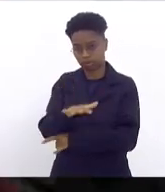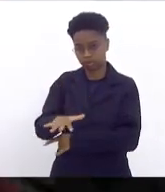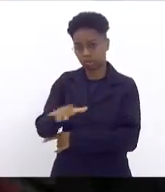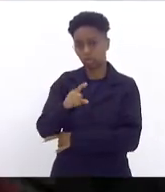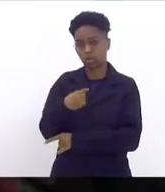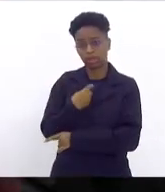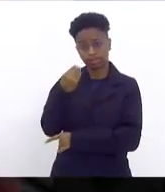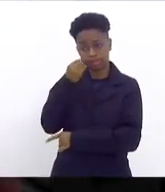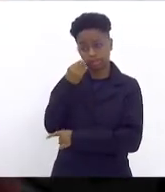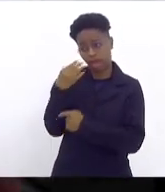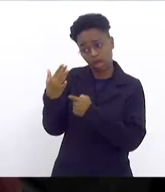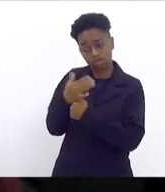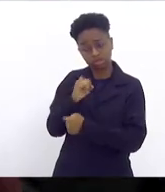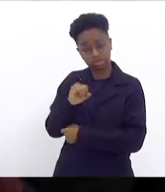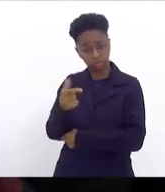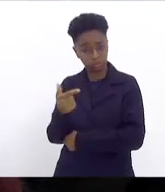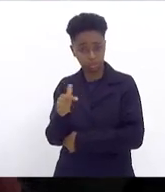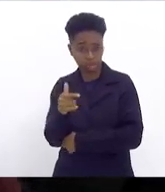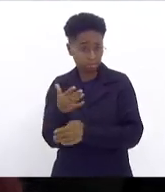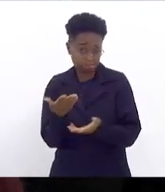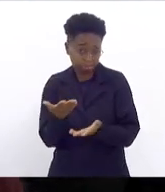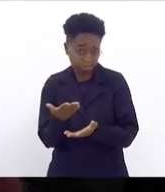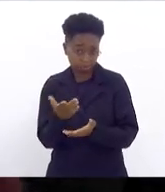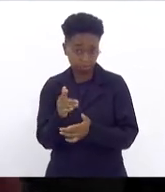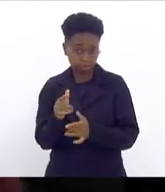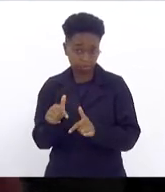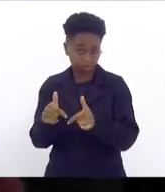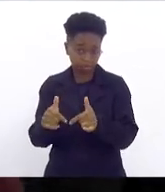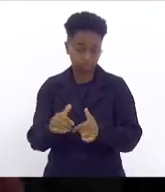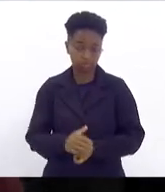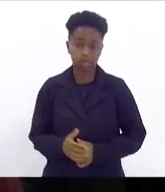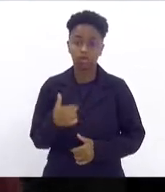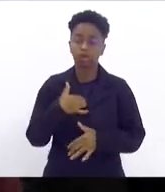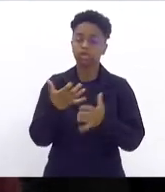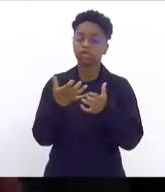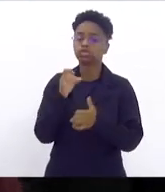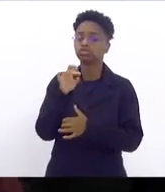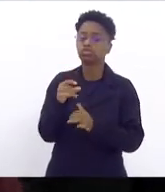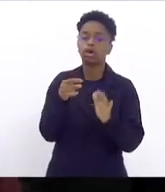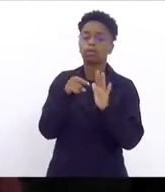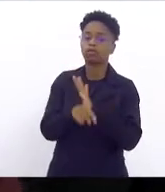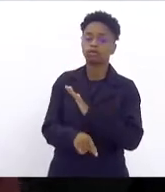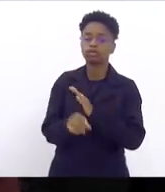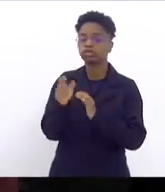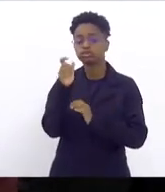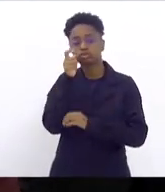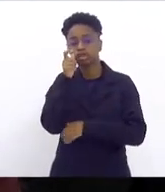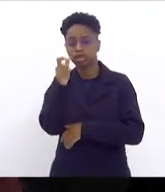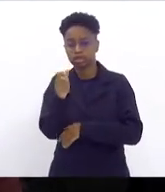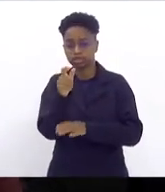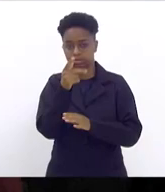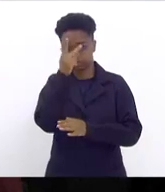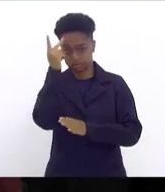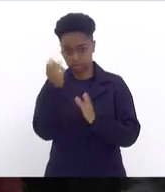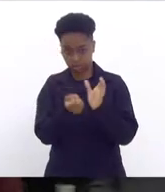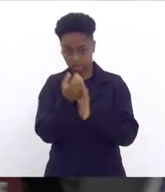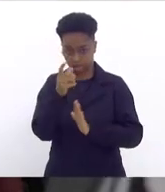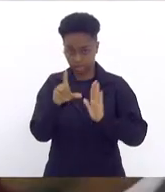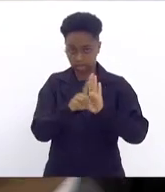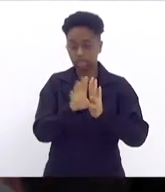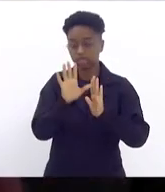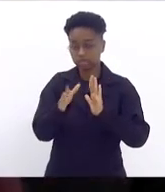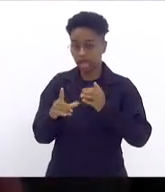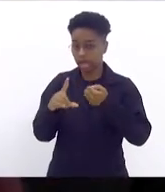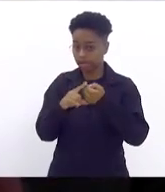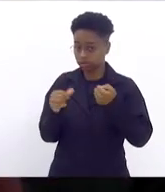colaboração. Se não tiver... aí sem a colaboração. Eu queria só aprofundar aqui sobre o interesse do legislador, no caso a legisladora. Ela já tomba no artigo